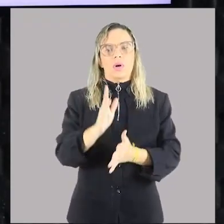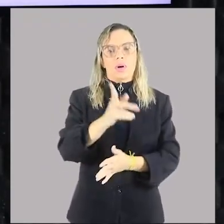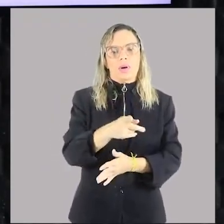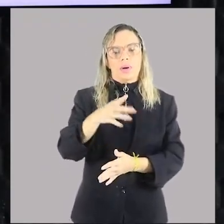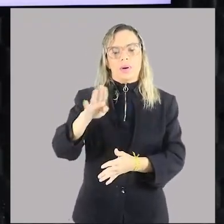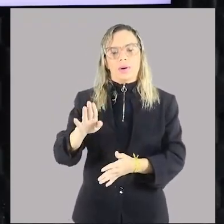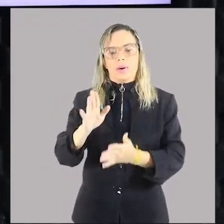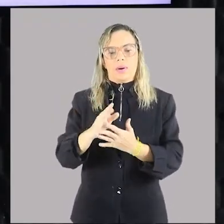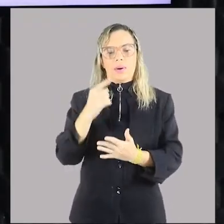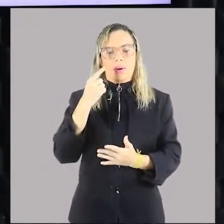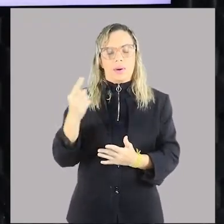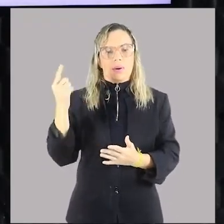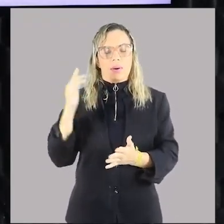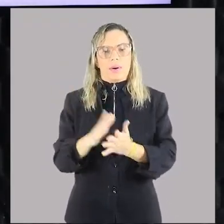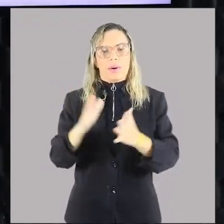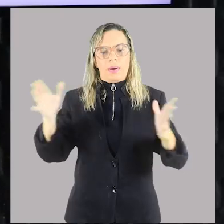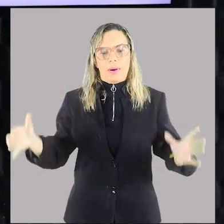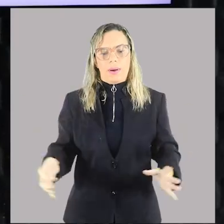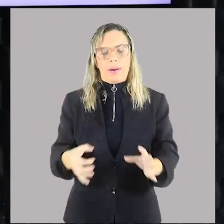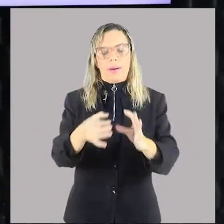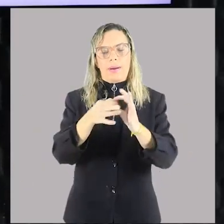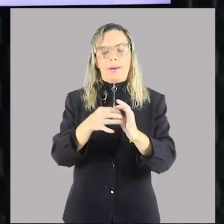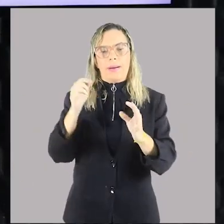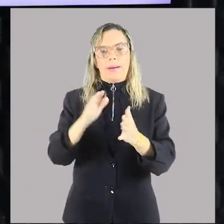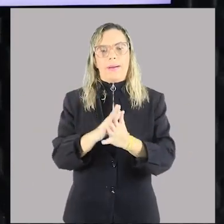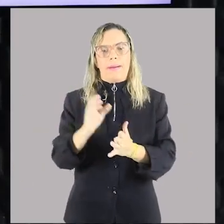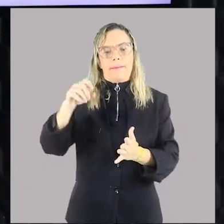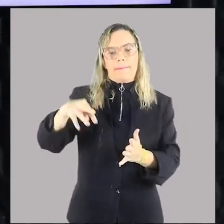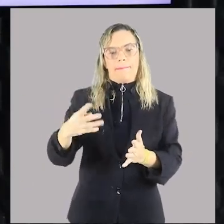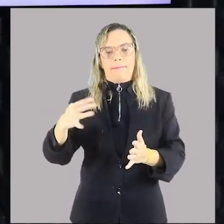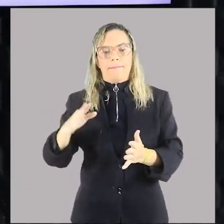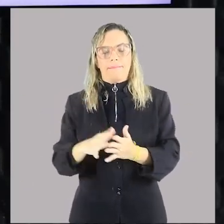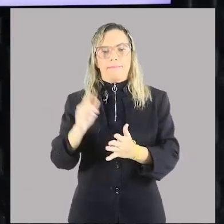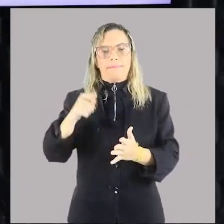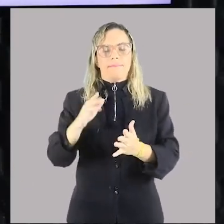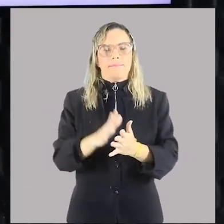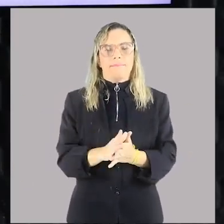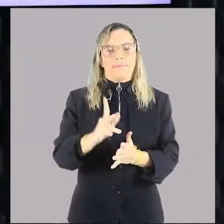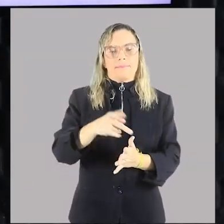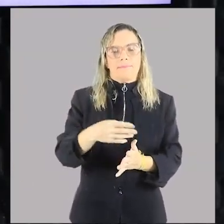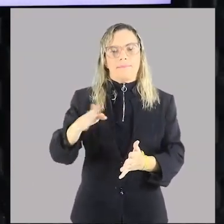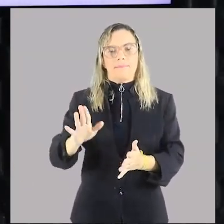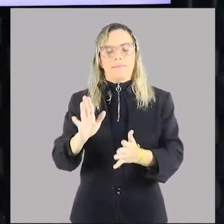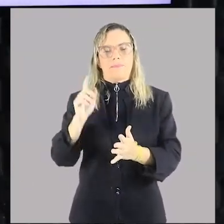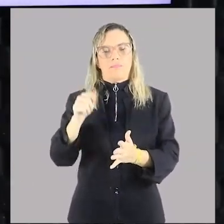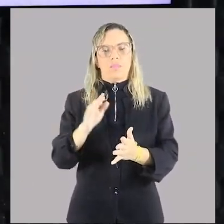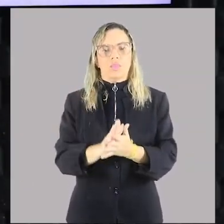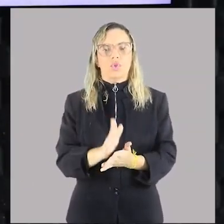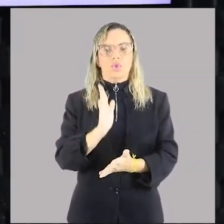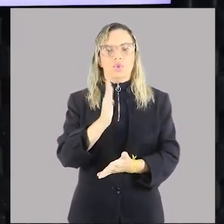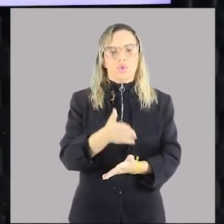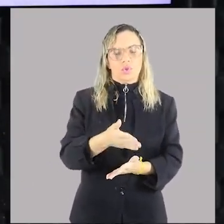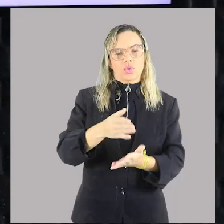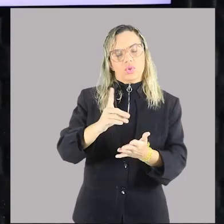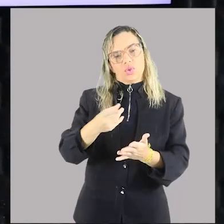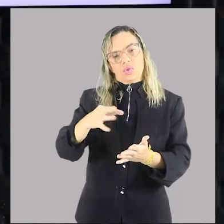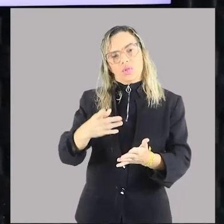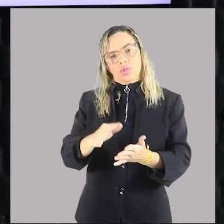Descentralização, portanto, nós conectamos as entidades da administração pública direta e indireta.